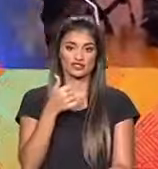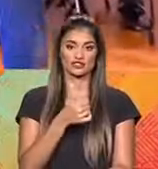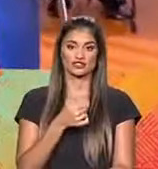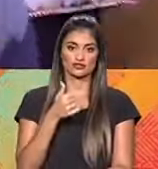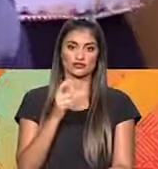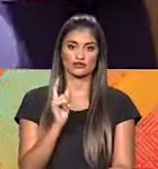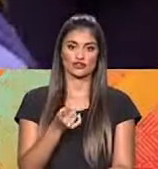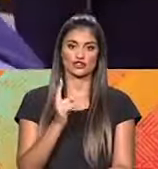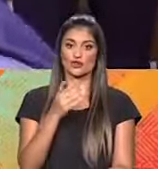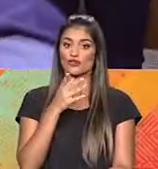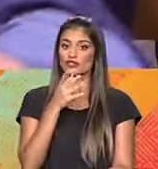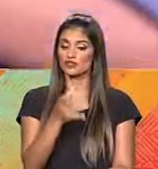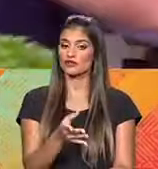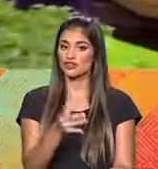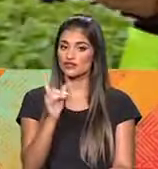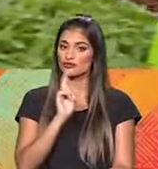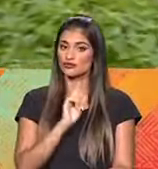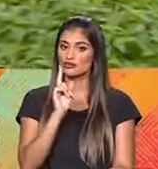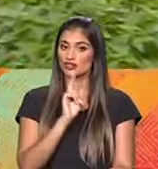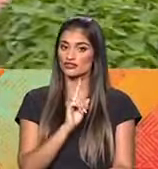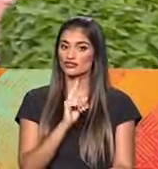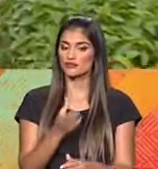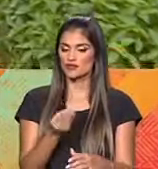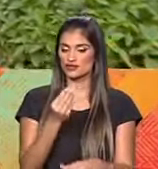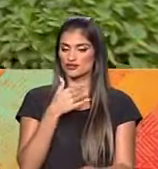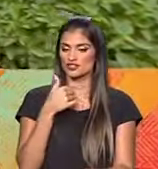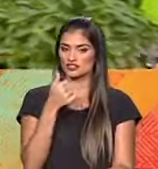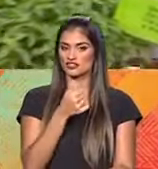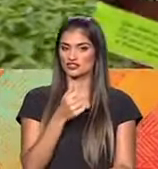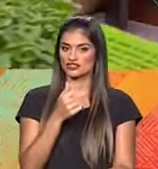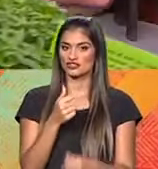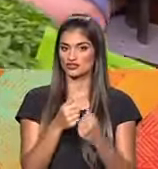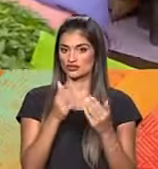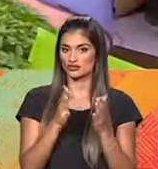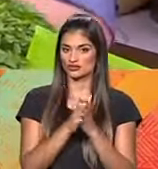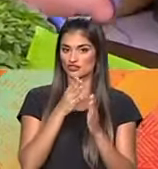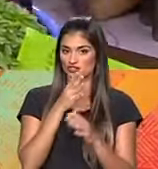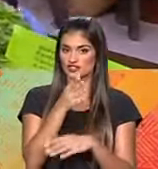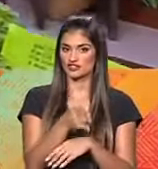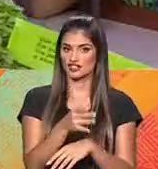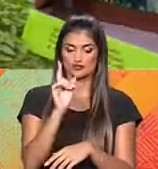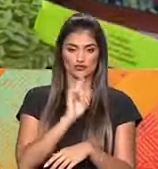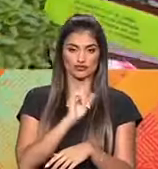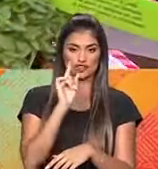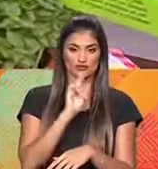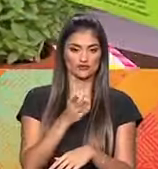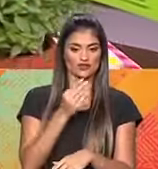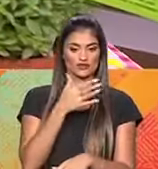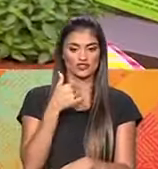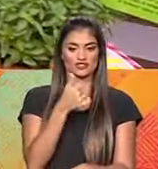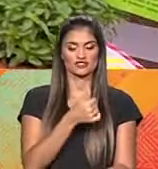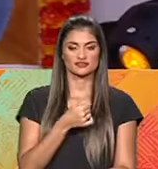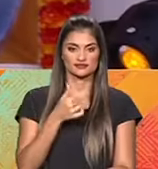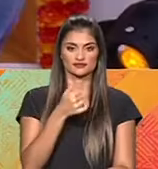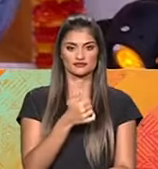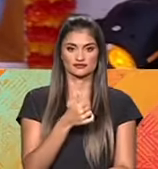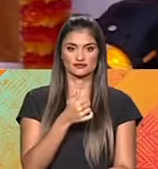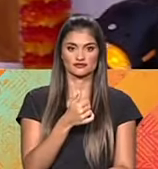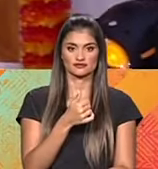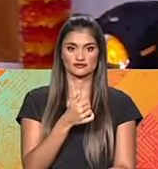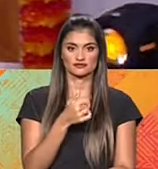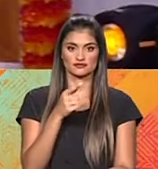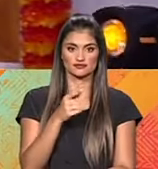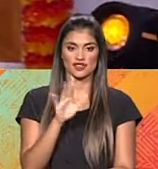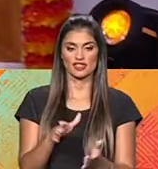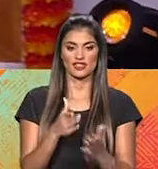Por isso eu digo, as mulheres estão mais bonitas. E todos dizem, as mulheres estão mais bonitas. Elas são a